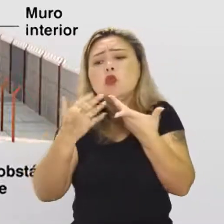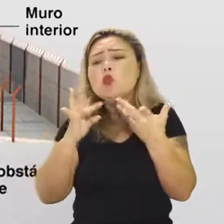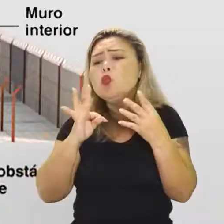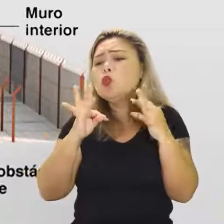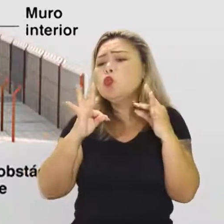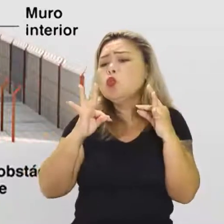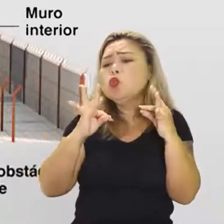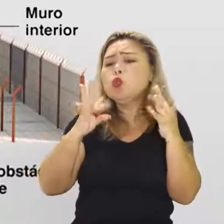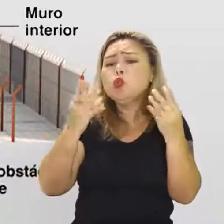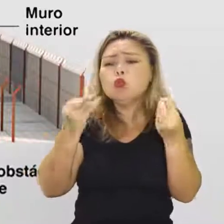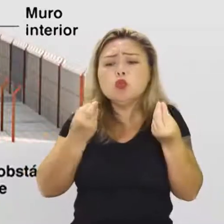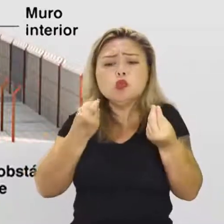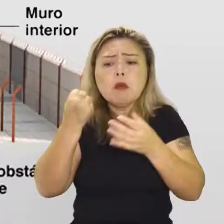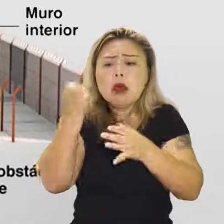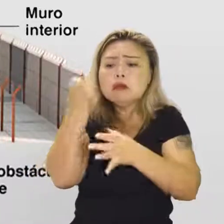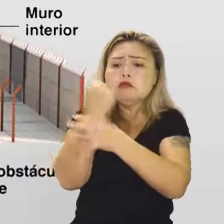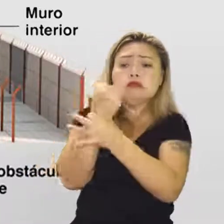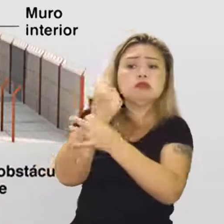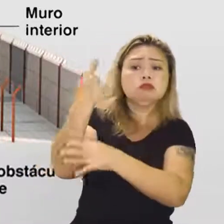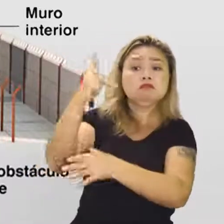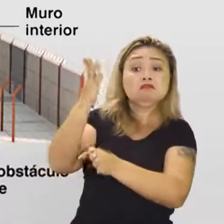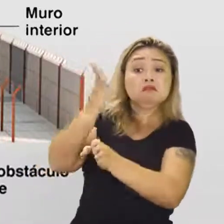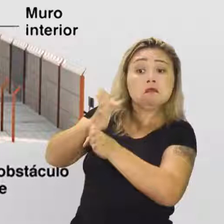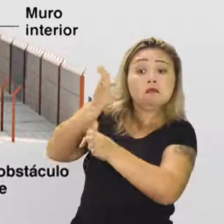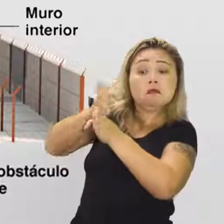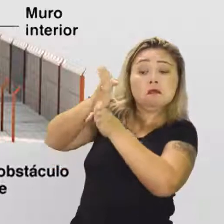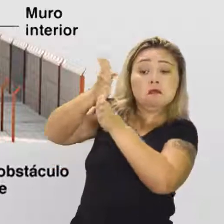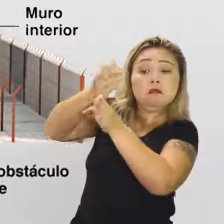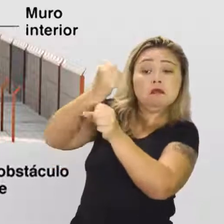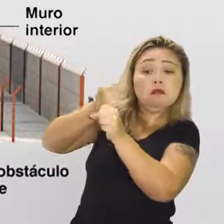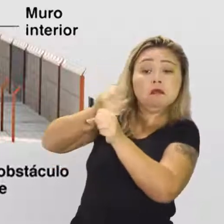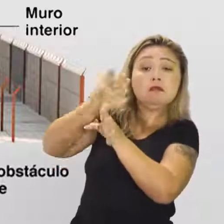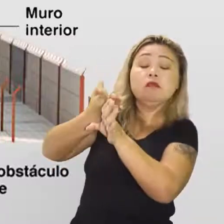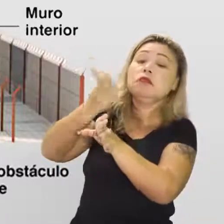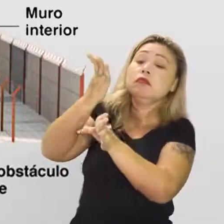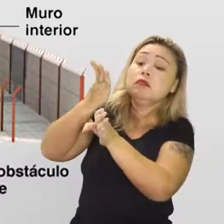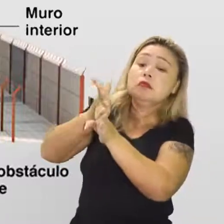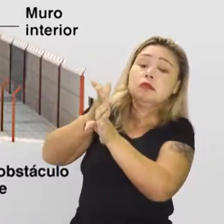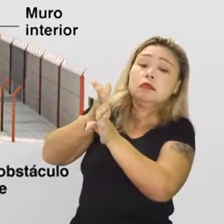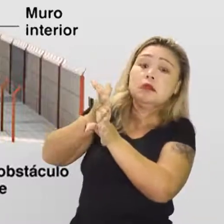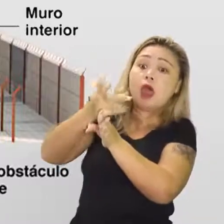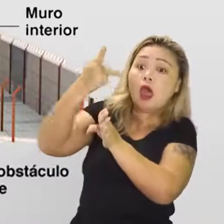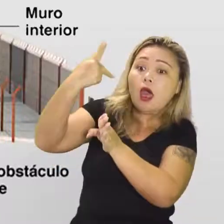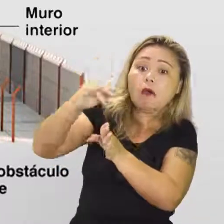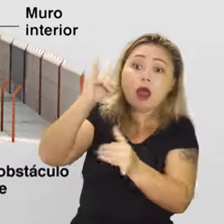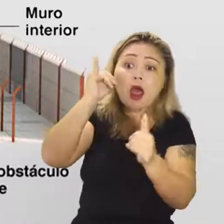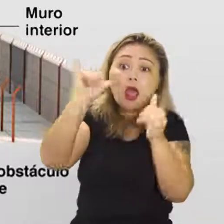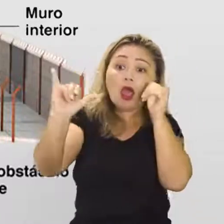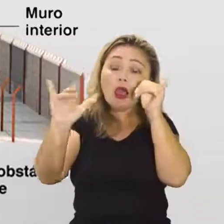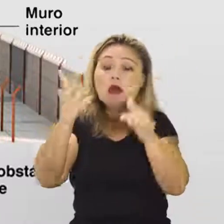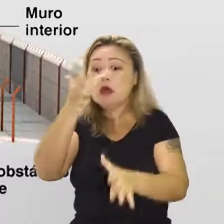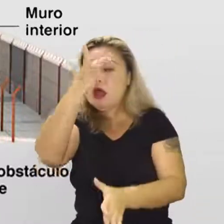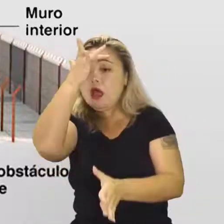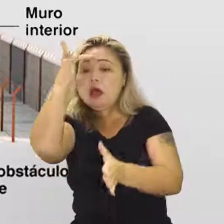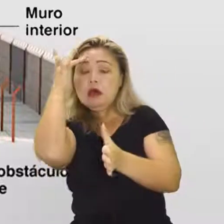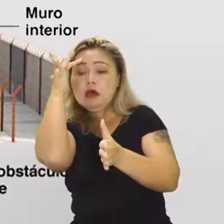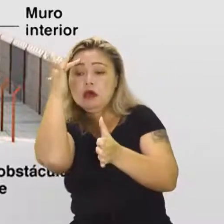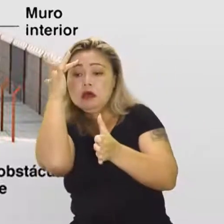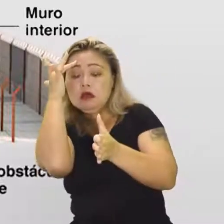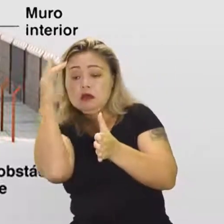toda uma segurança desse muro aqui, que foi feita para evitar que as